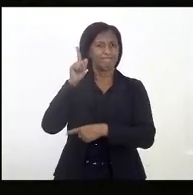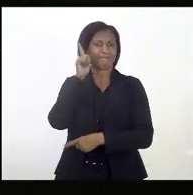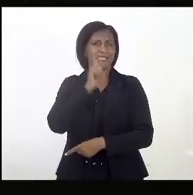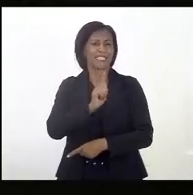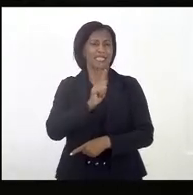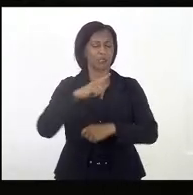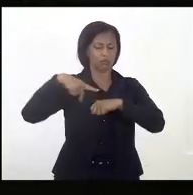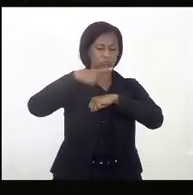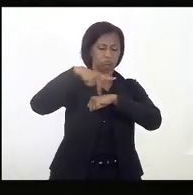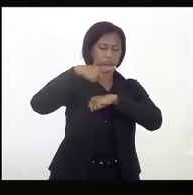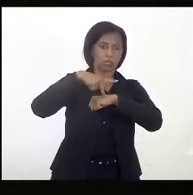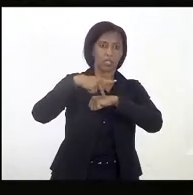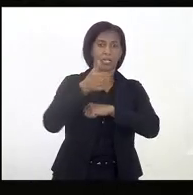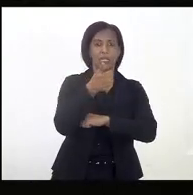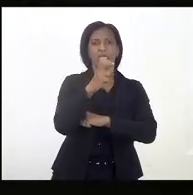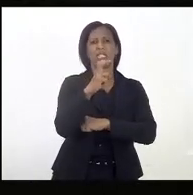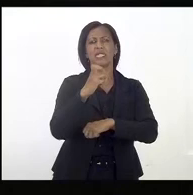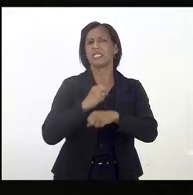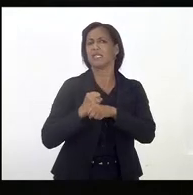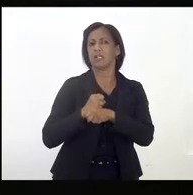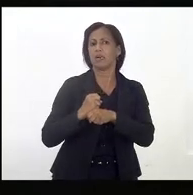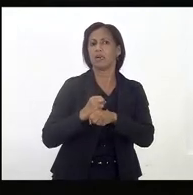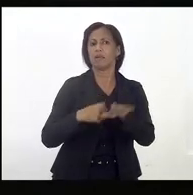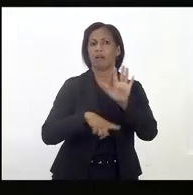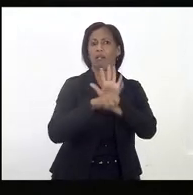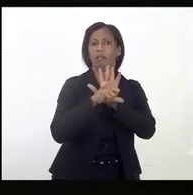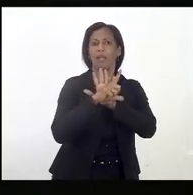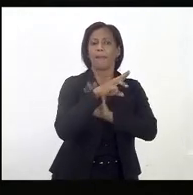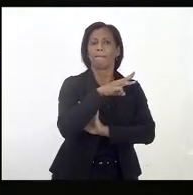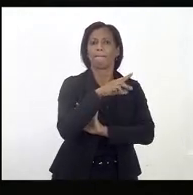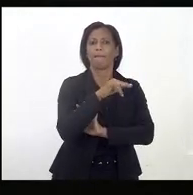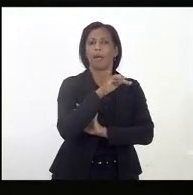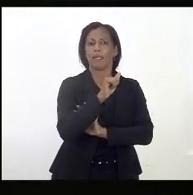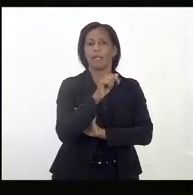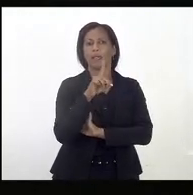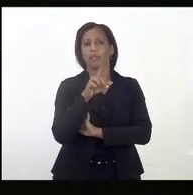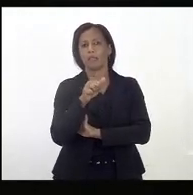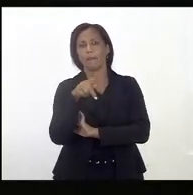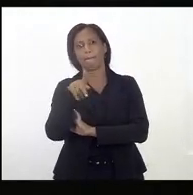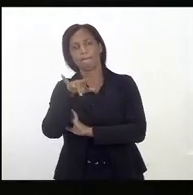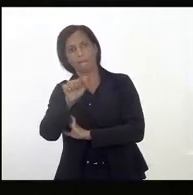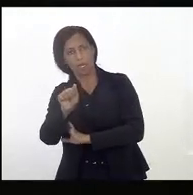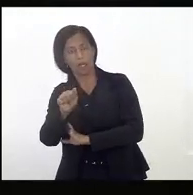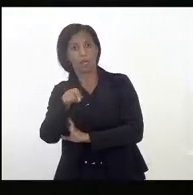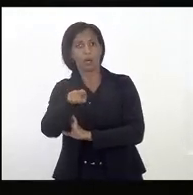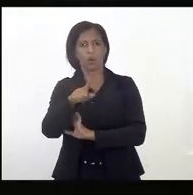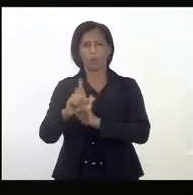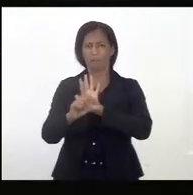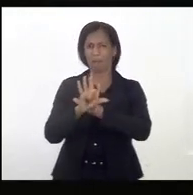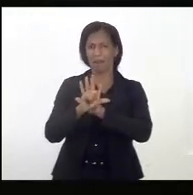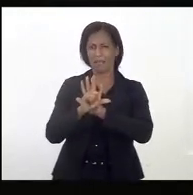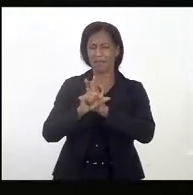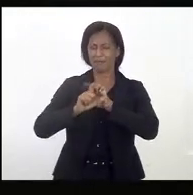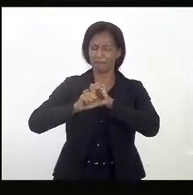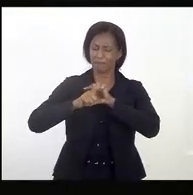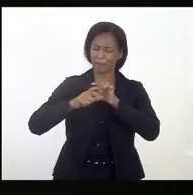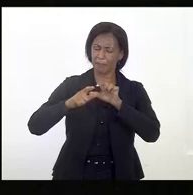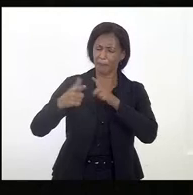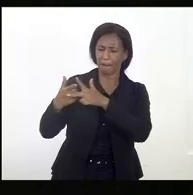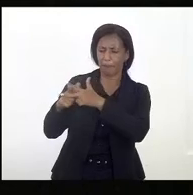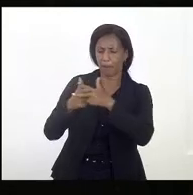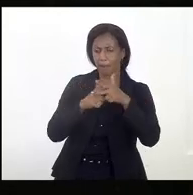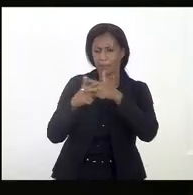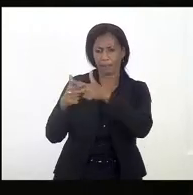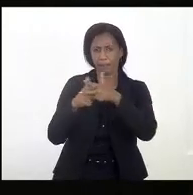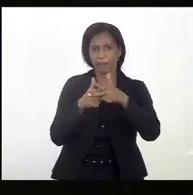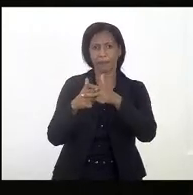país 15 anos de Lei Maria da Penha Deputado waldeck Carneiro uma lei que vem sendo aprimorada Com